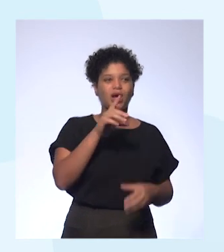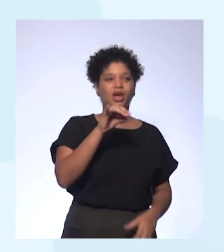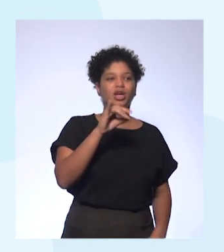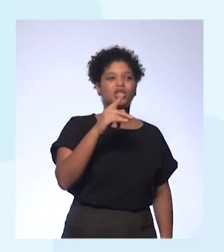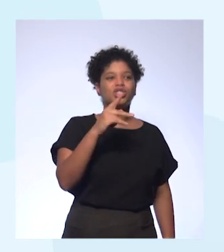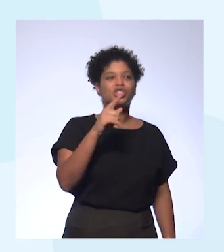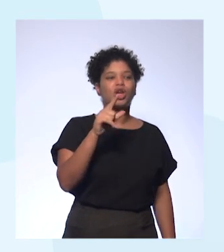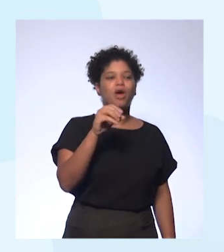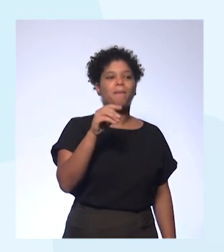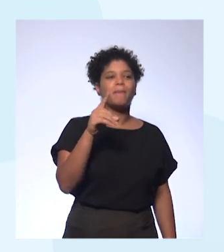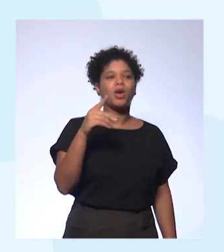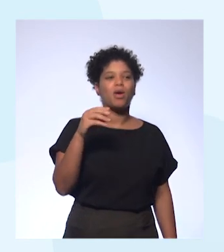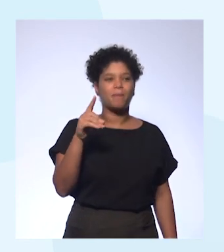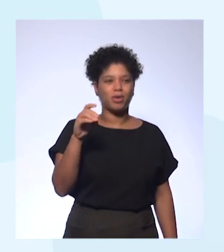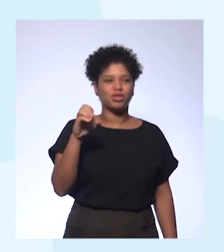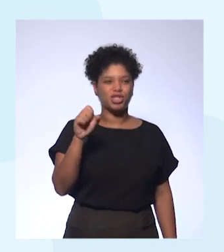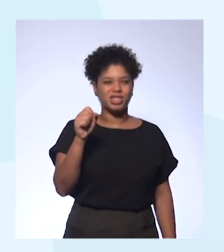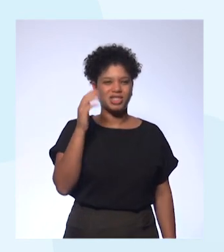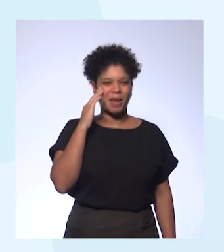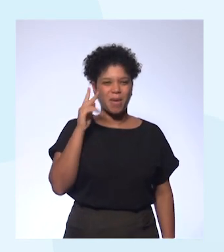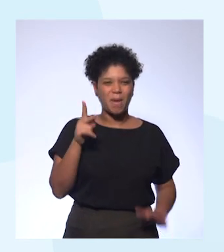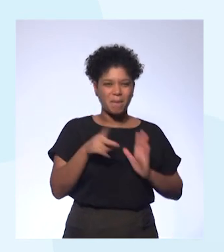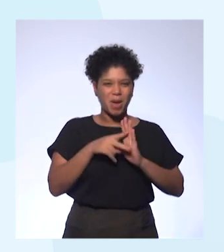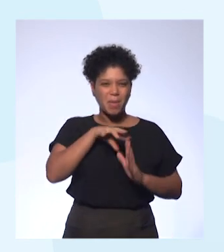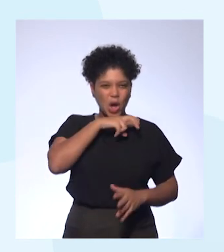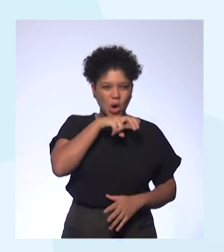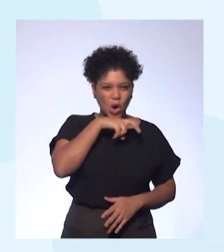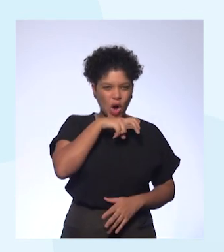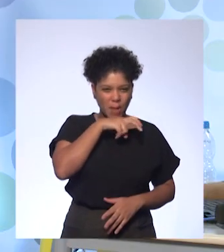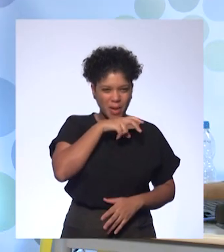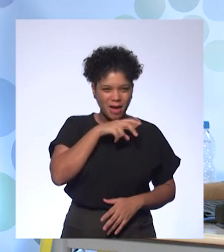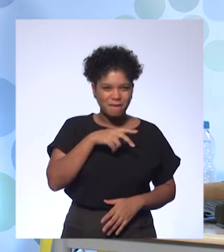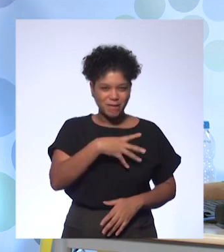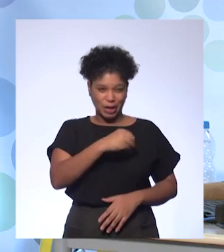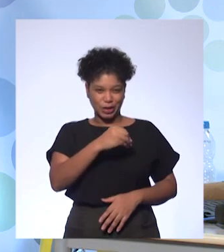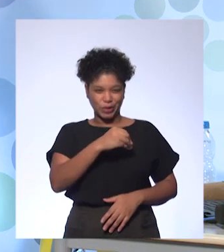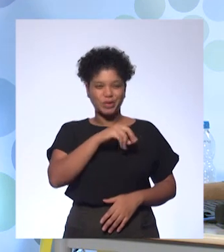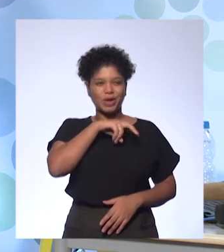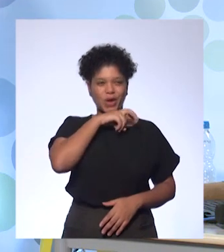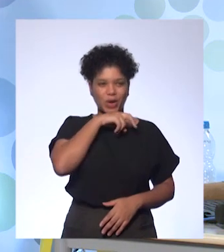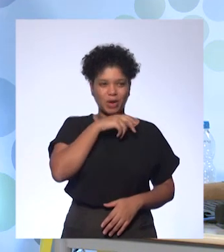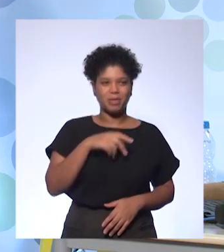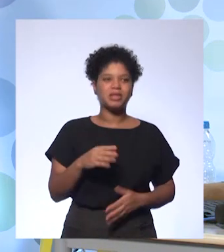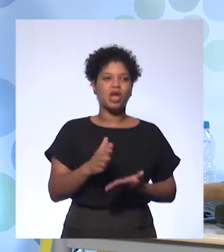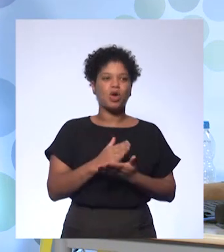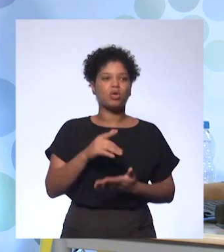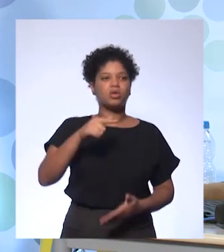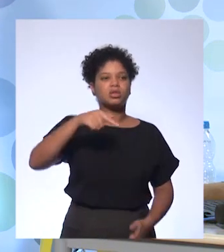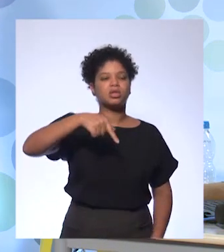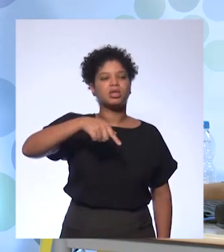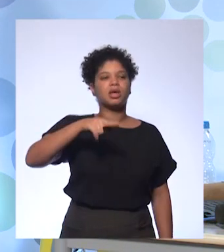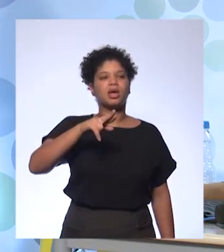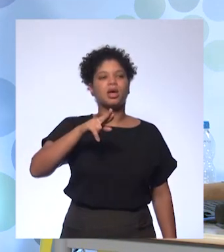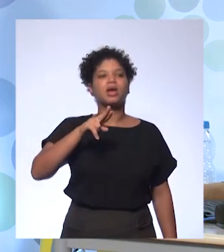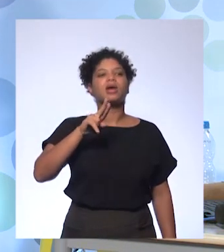gente costuma falar dos piolhos de cobra, e os quilópodes ali, como a lacraia. Então,